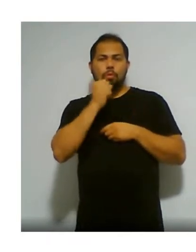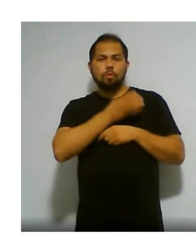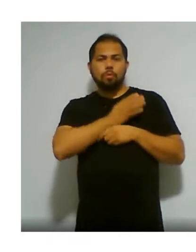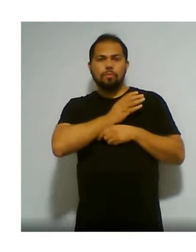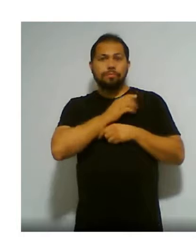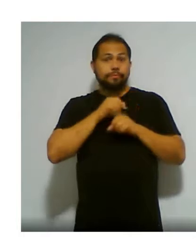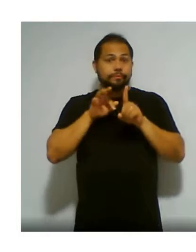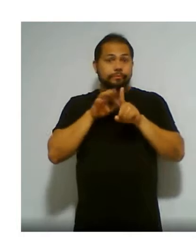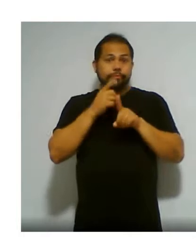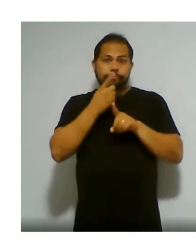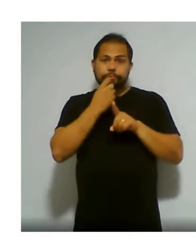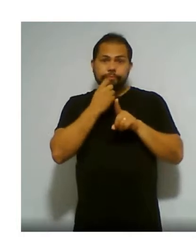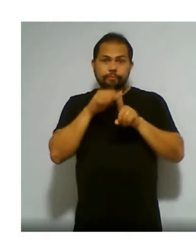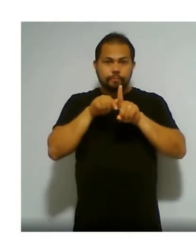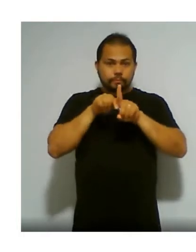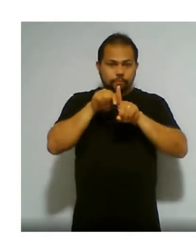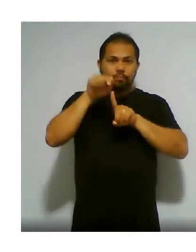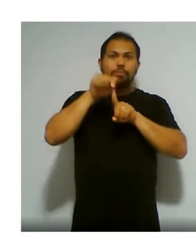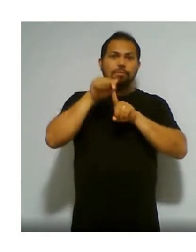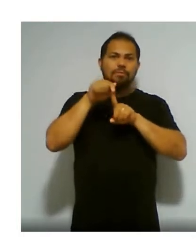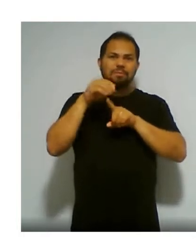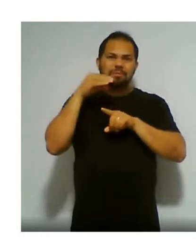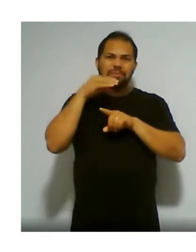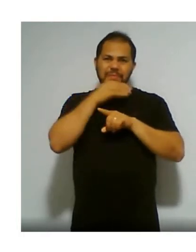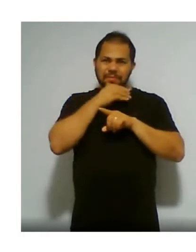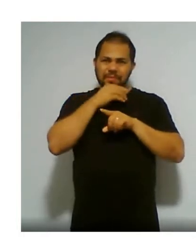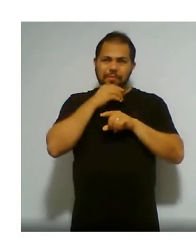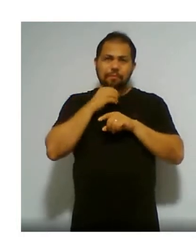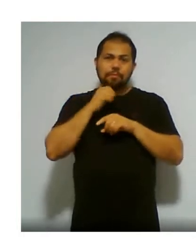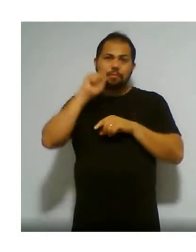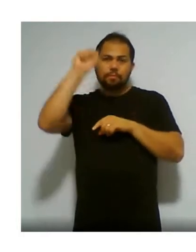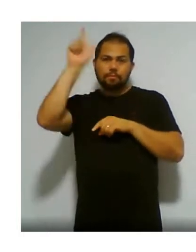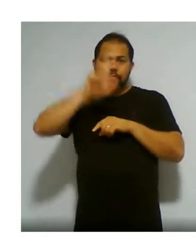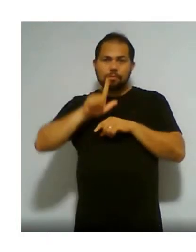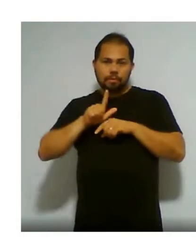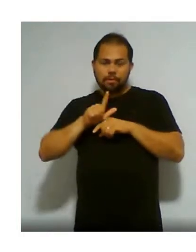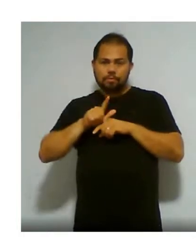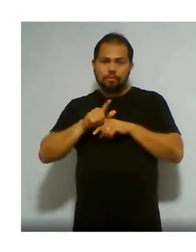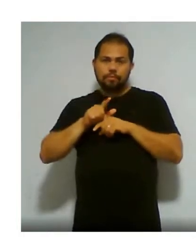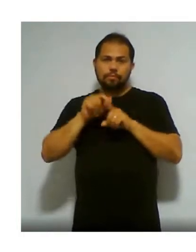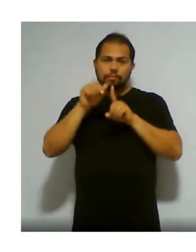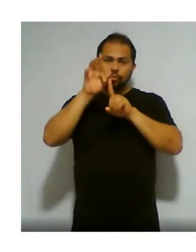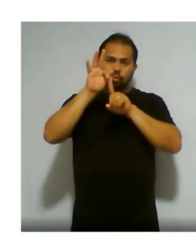o local. Quanto mais azul, mais frio o local. Esse K aqui é de Kelvin.